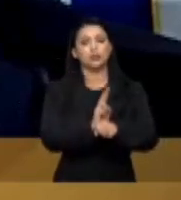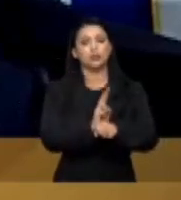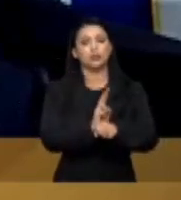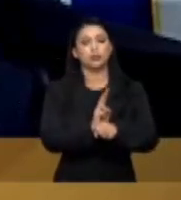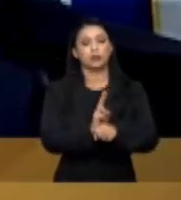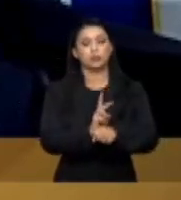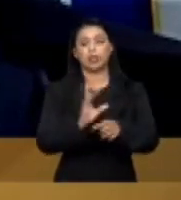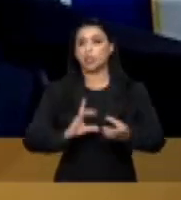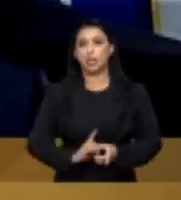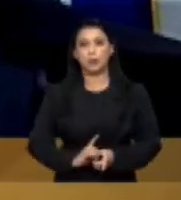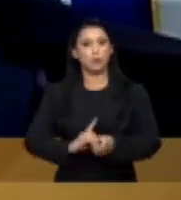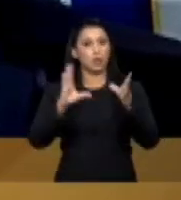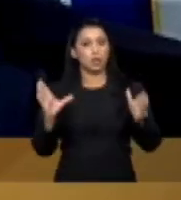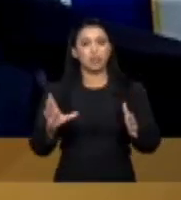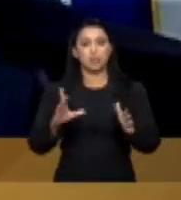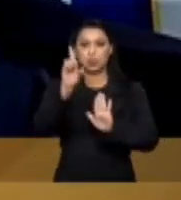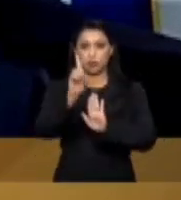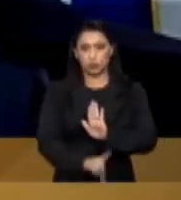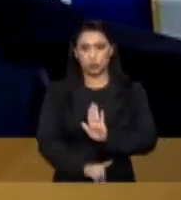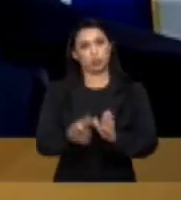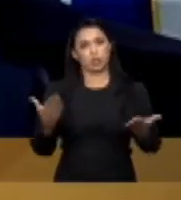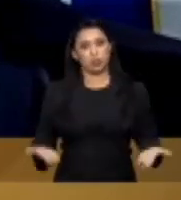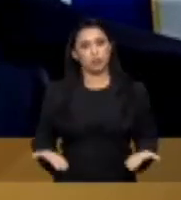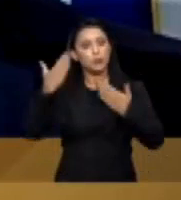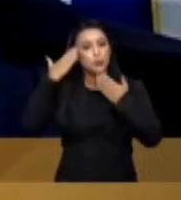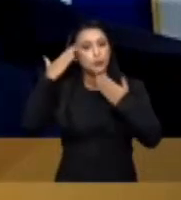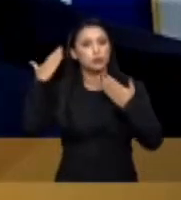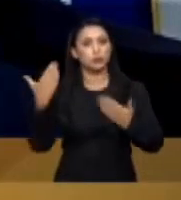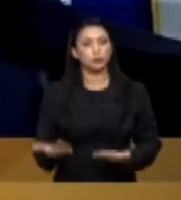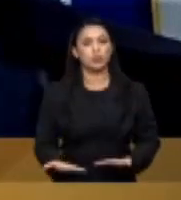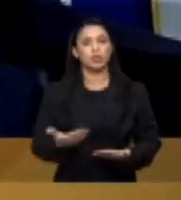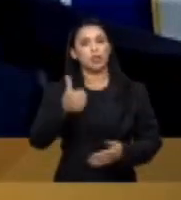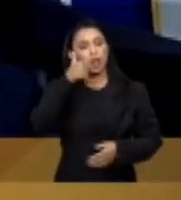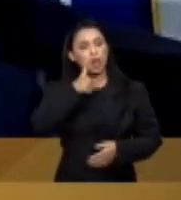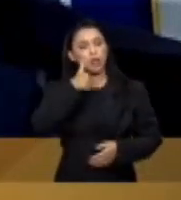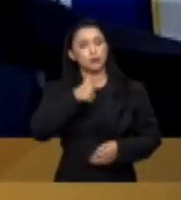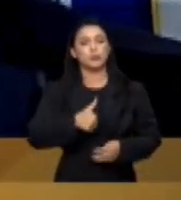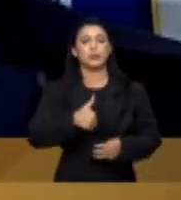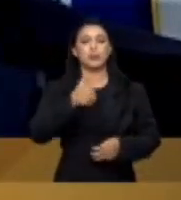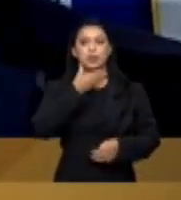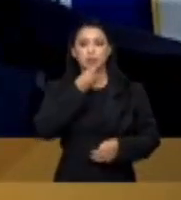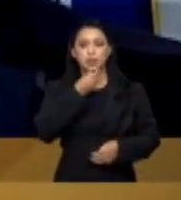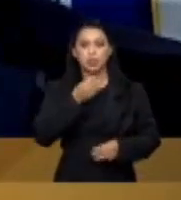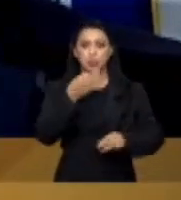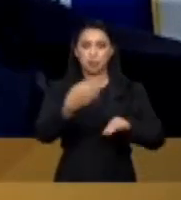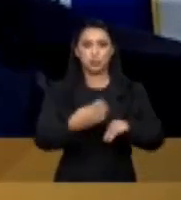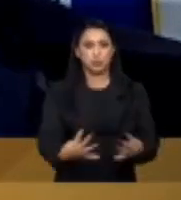Estado Democrático de Direito. Muito obrigado, senhoras ministras, senhores ministros, pela atenção.